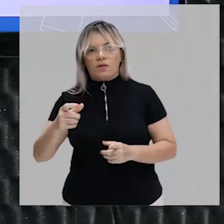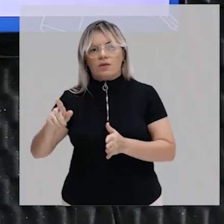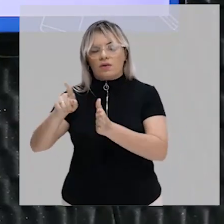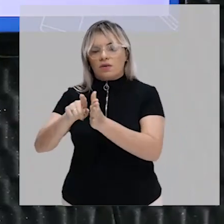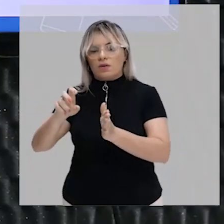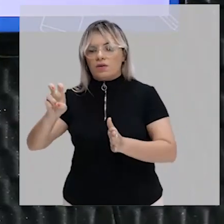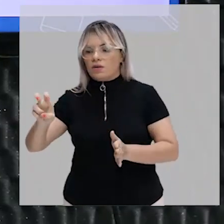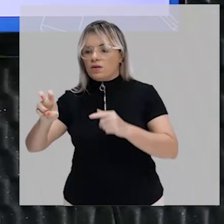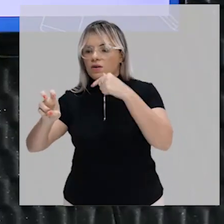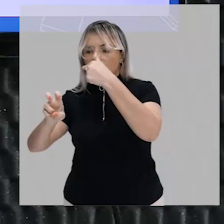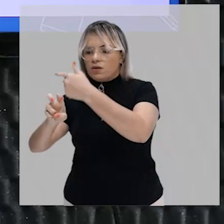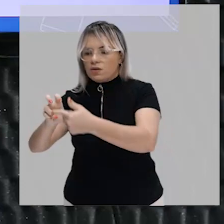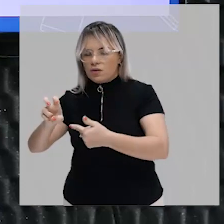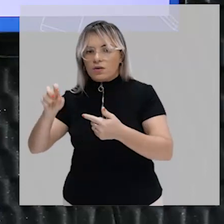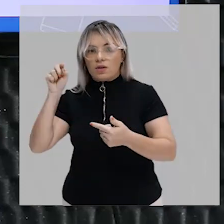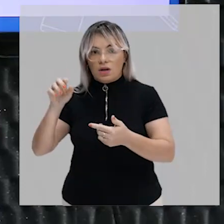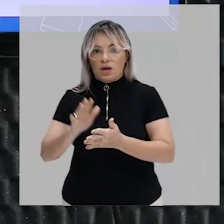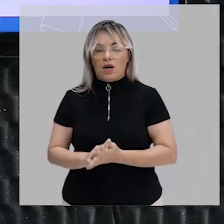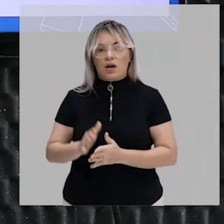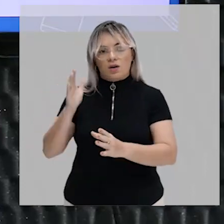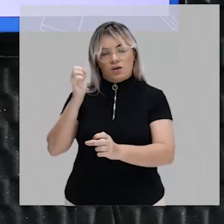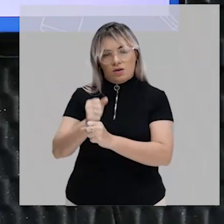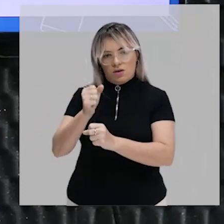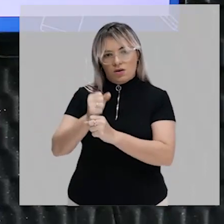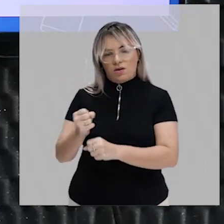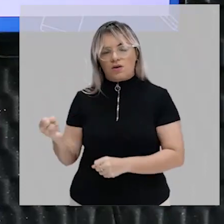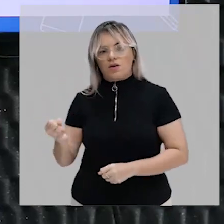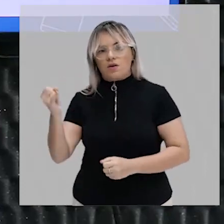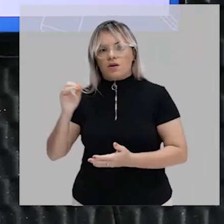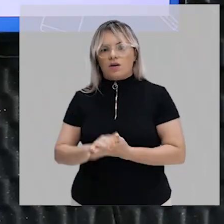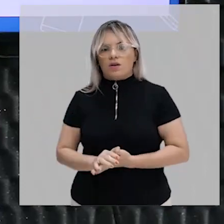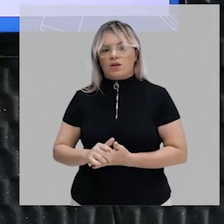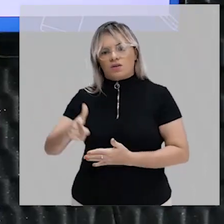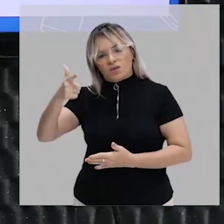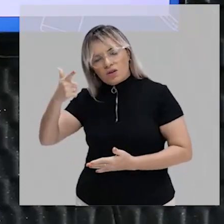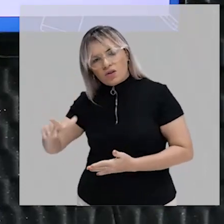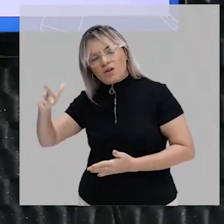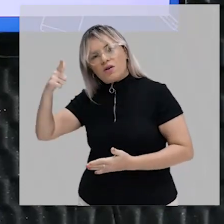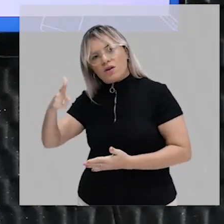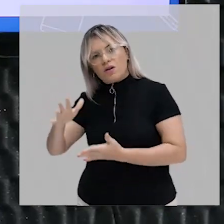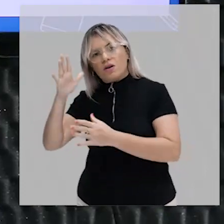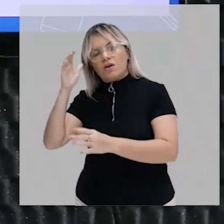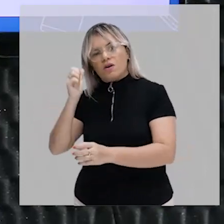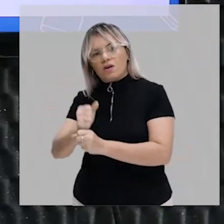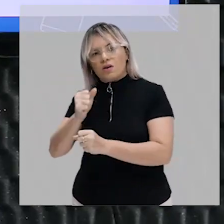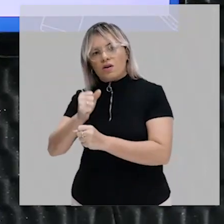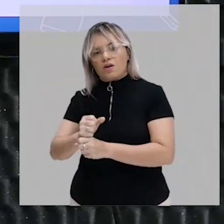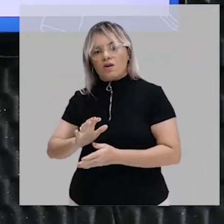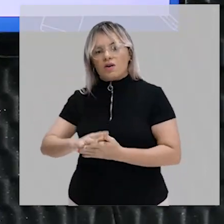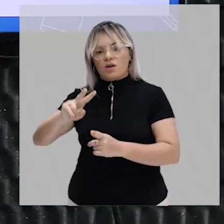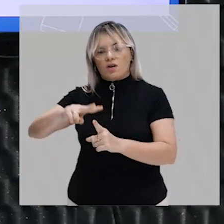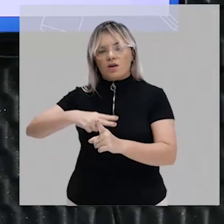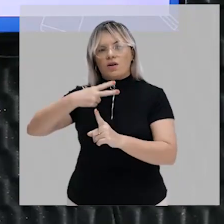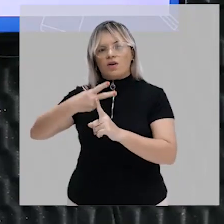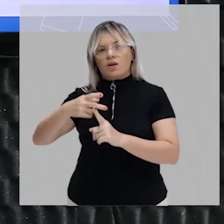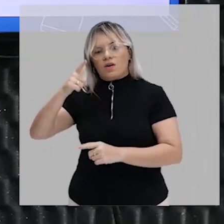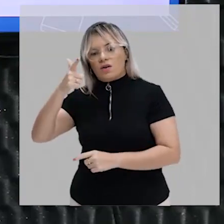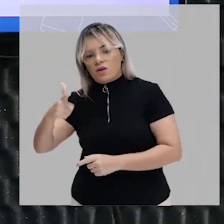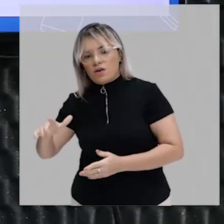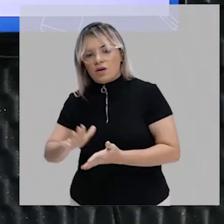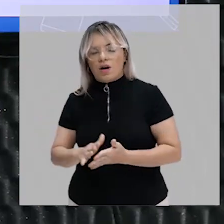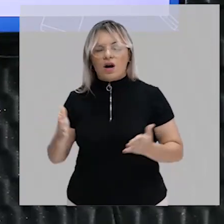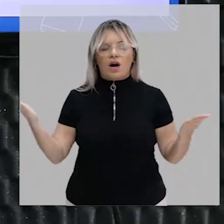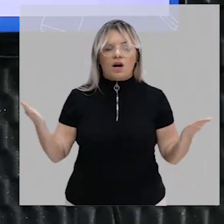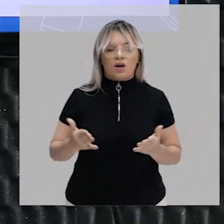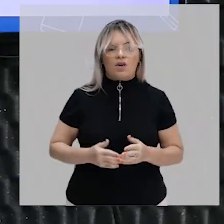menos 5 é importante justamente para que eu não confira as informações em duplicidade. Então, aqui eu vou ter 26 menos 5,